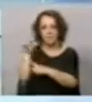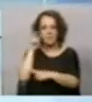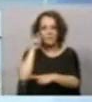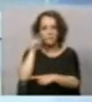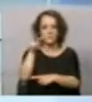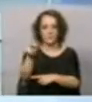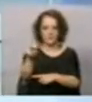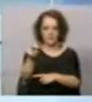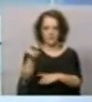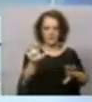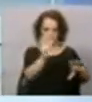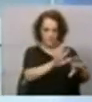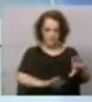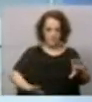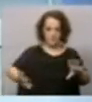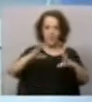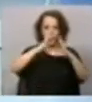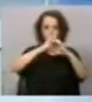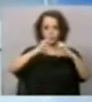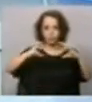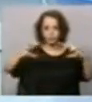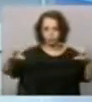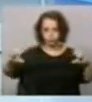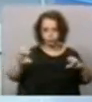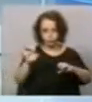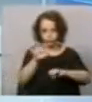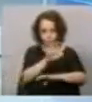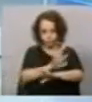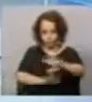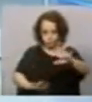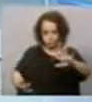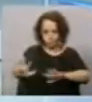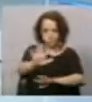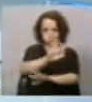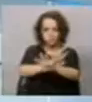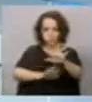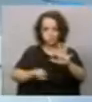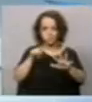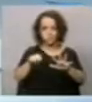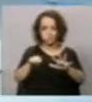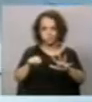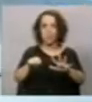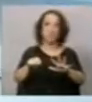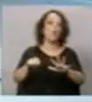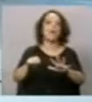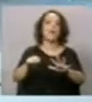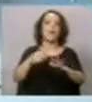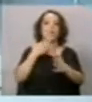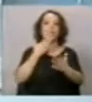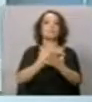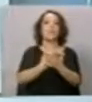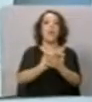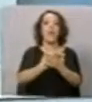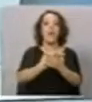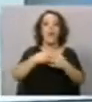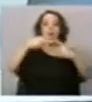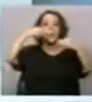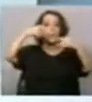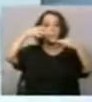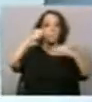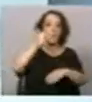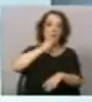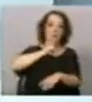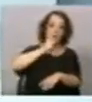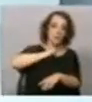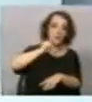circulação associada aqui a esta nebulosidade, a existência aqui de uma depressão que, com a instabilidade atmosférica, está a trazer água acesa aos arquipélagos, mas também